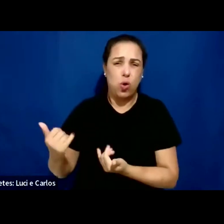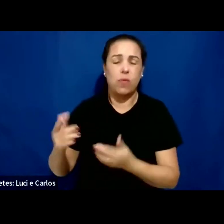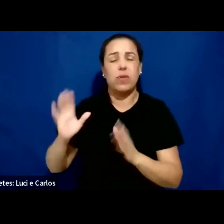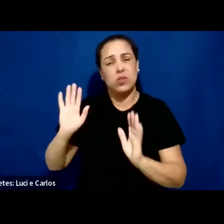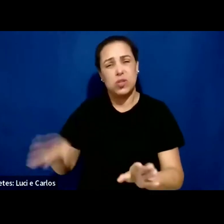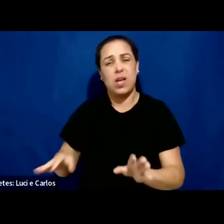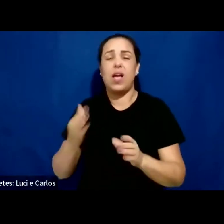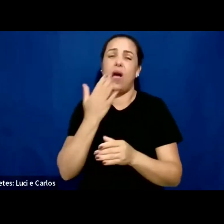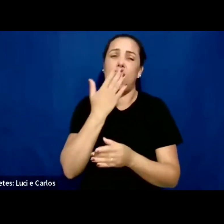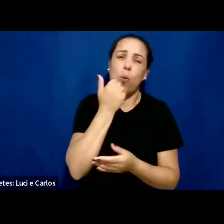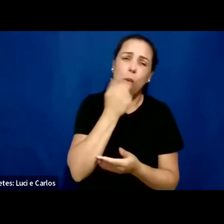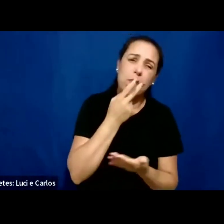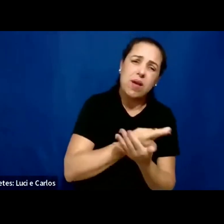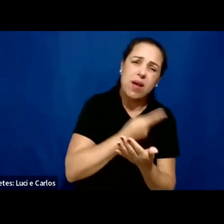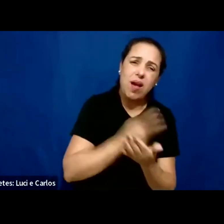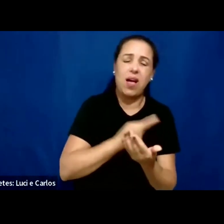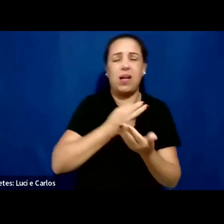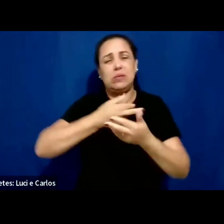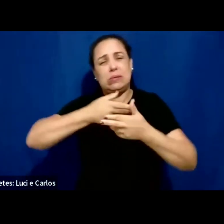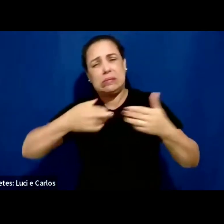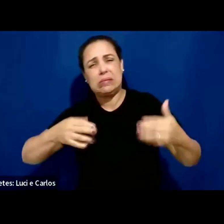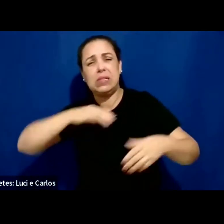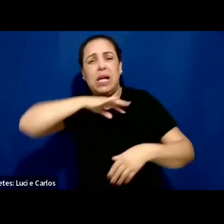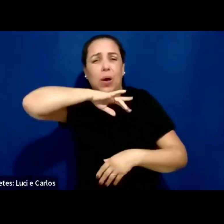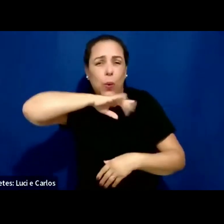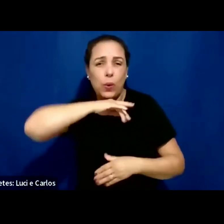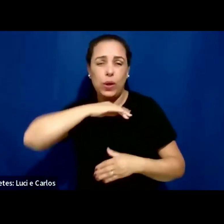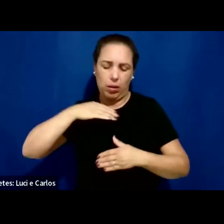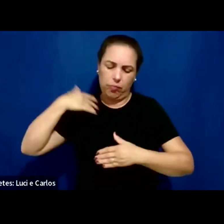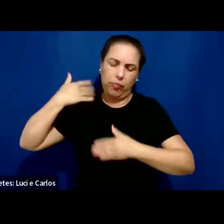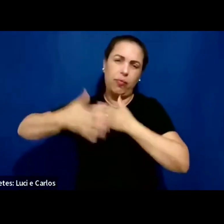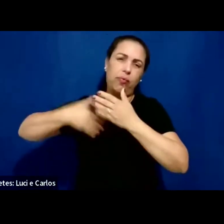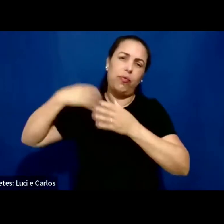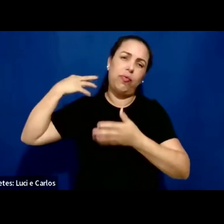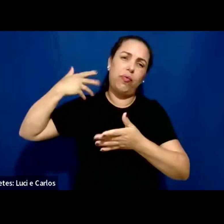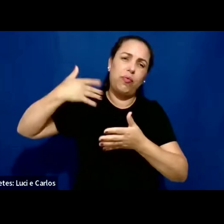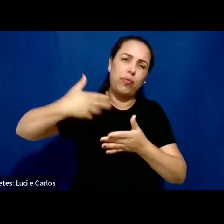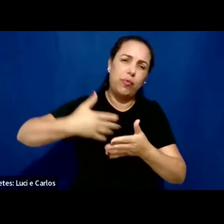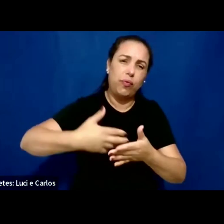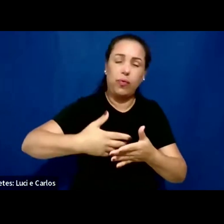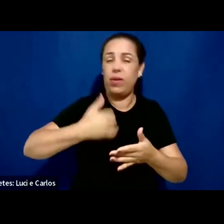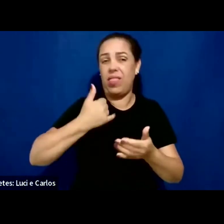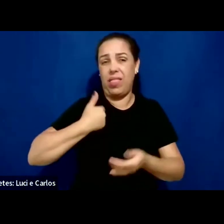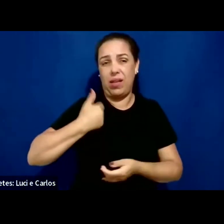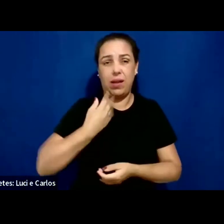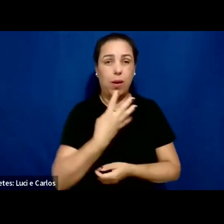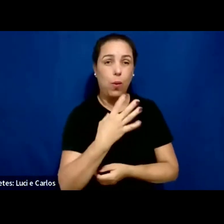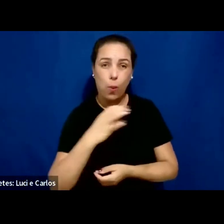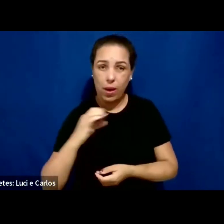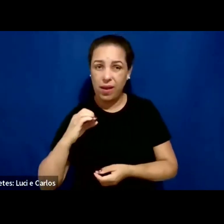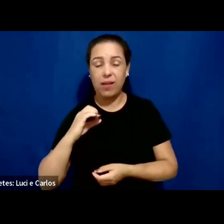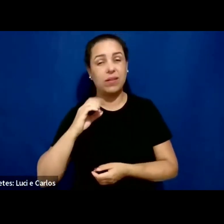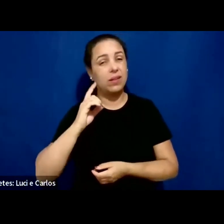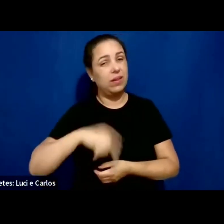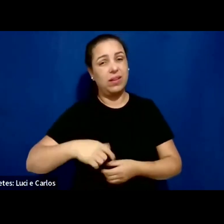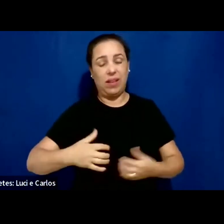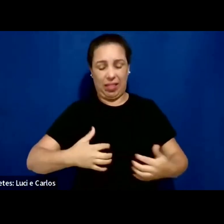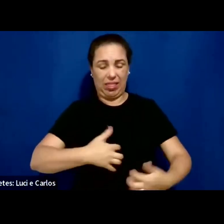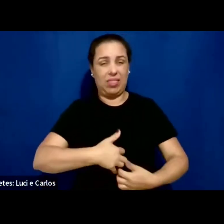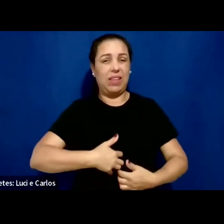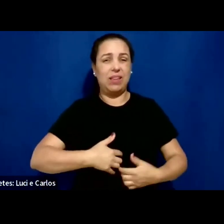né? E aí, com a idade, vai avançando, né? Vai perdendo cada vez mais a sua